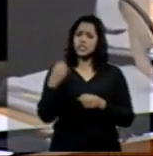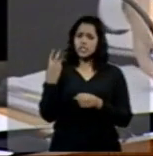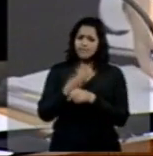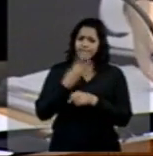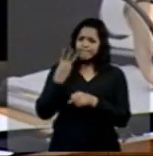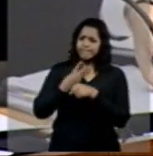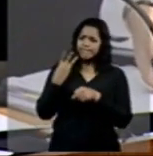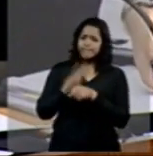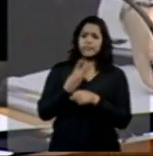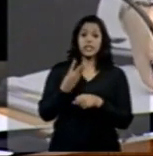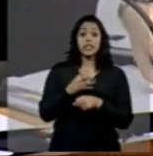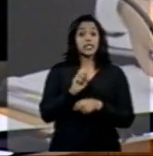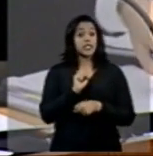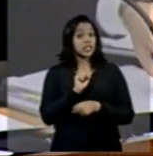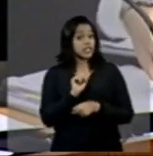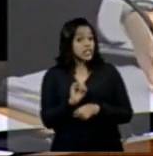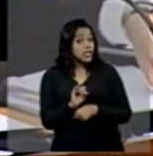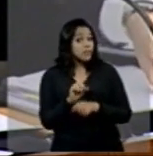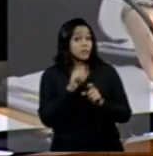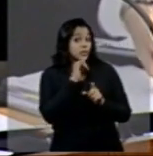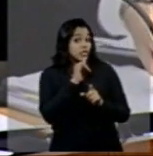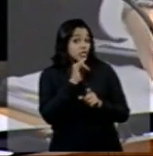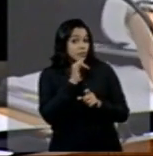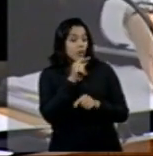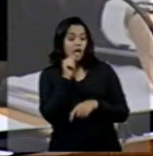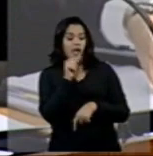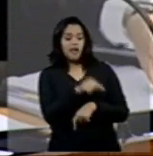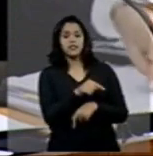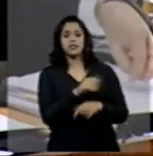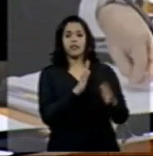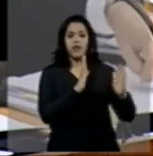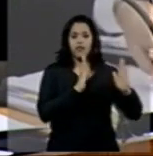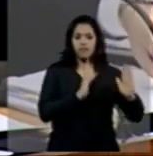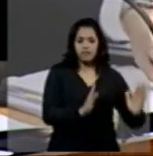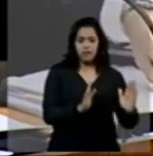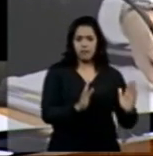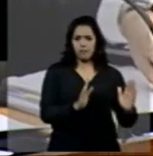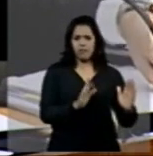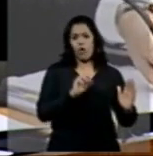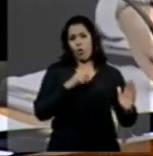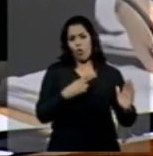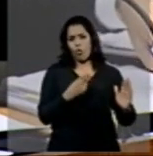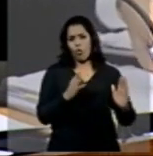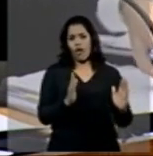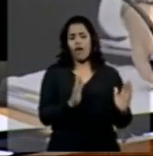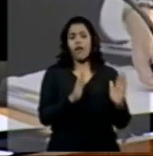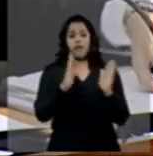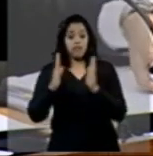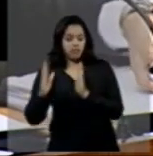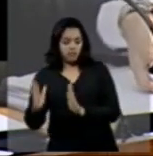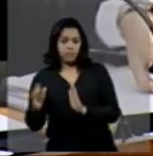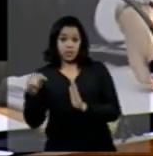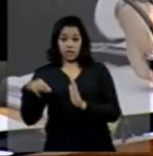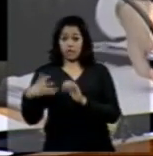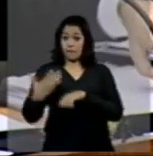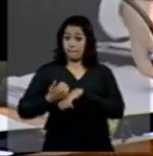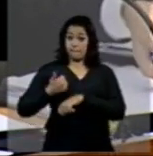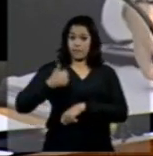se aquela específica etapa ou uma subetapa pode ser